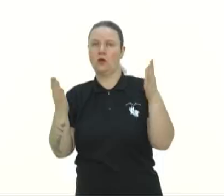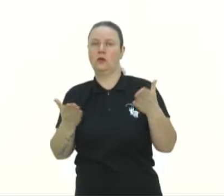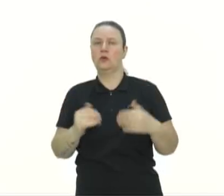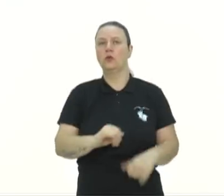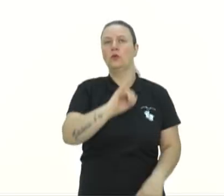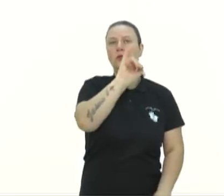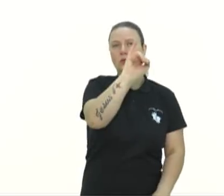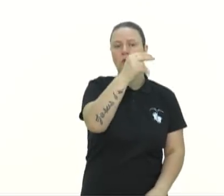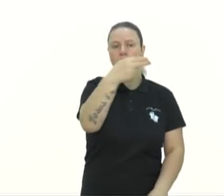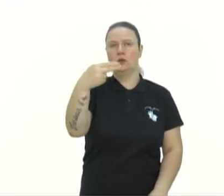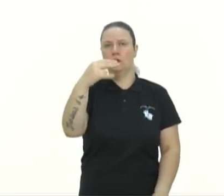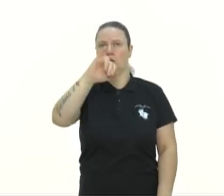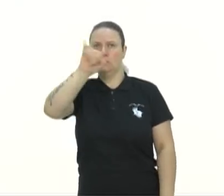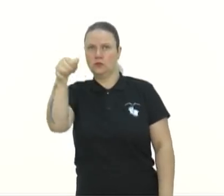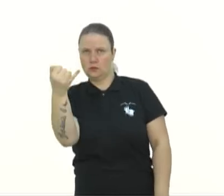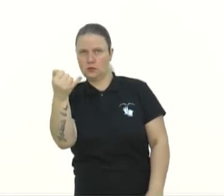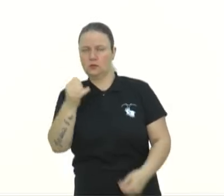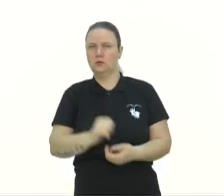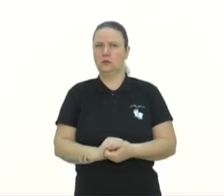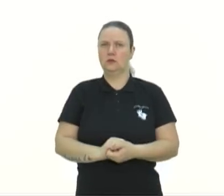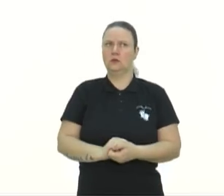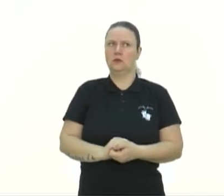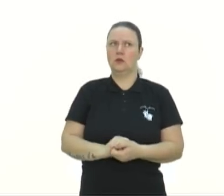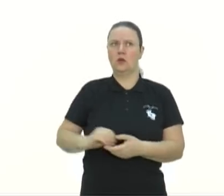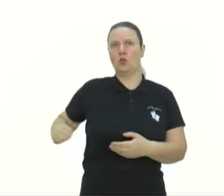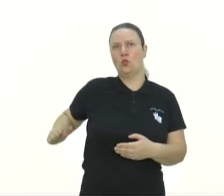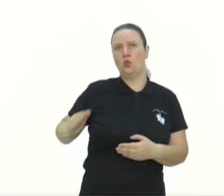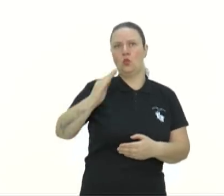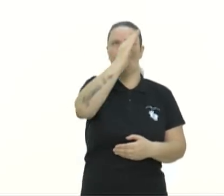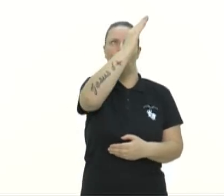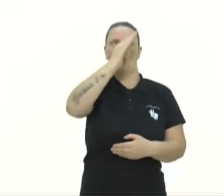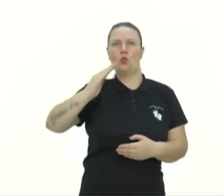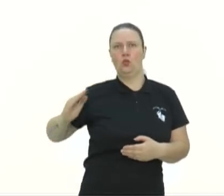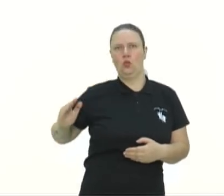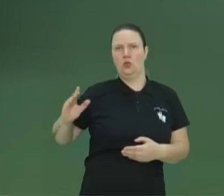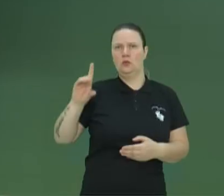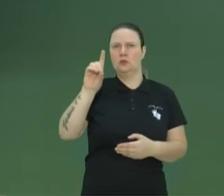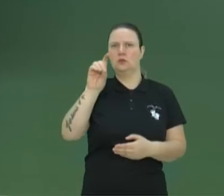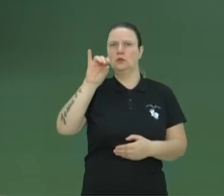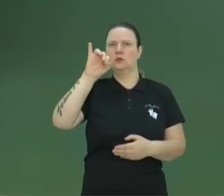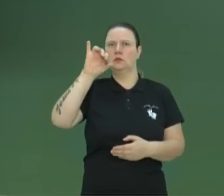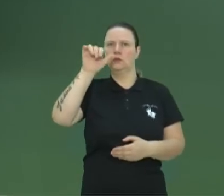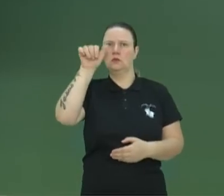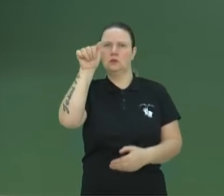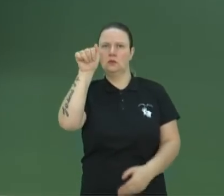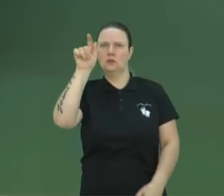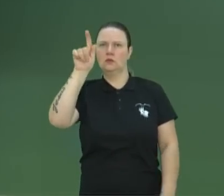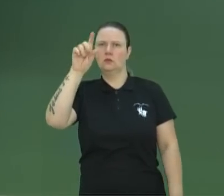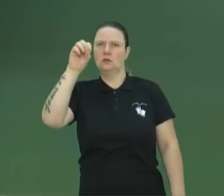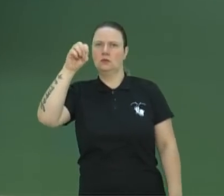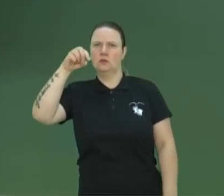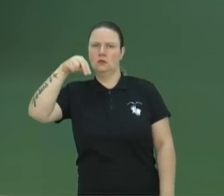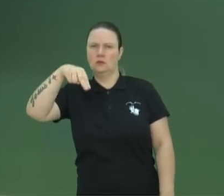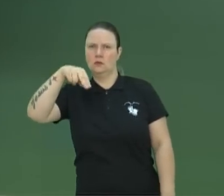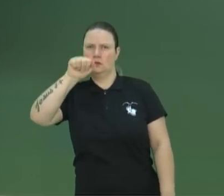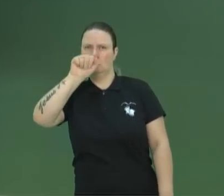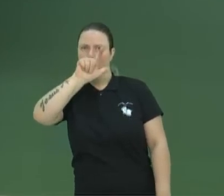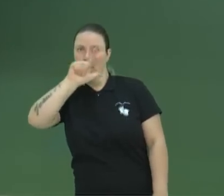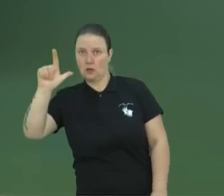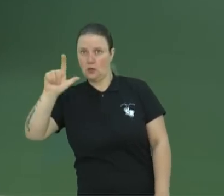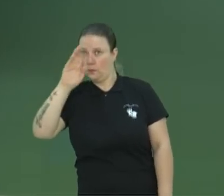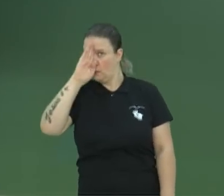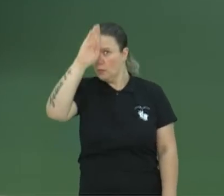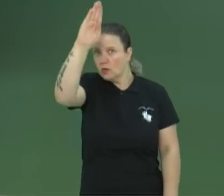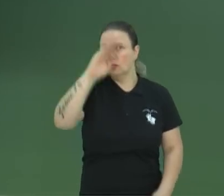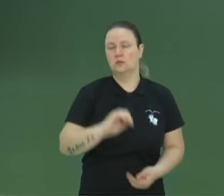formam uma diagonal principal. Então, quando eu tenho I igual a J, lembra do endereço que eu falei, que o elemento ele tem um endereço ali? Quando o